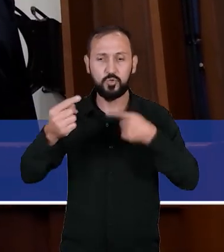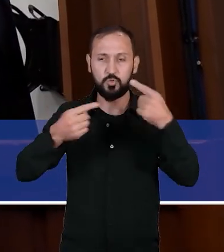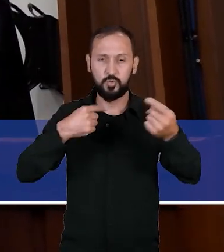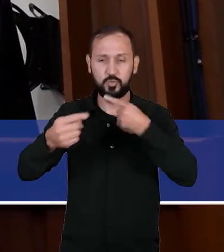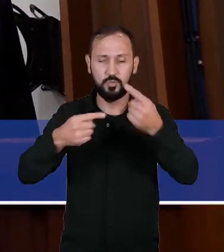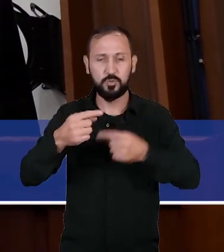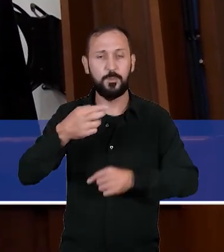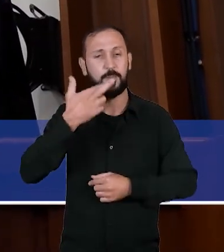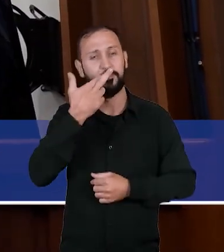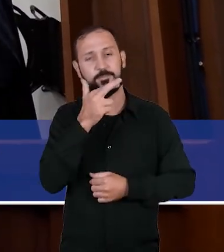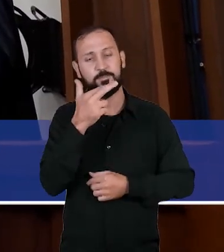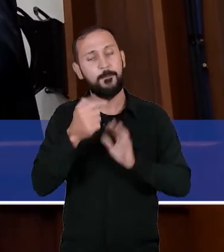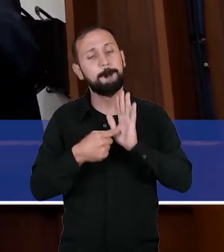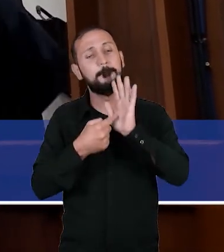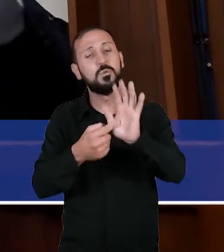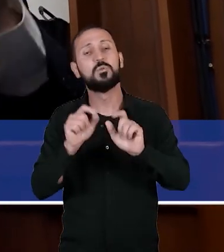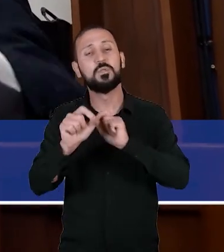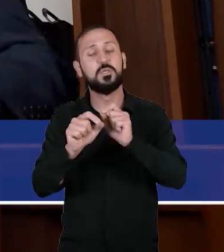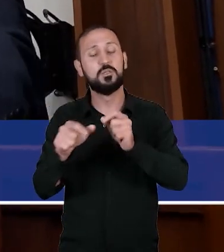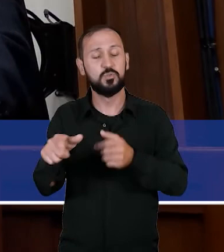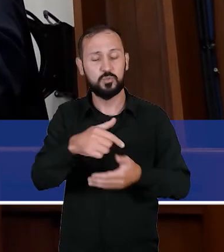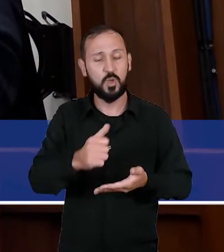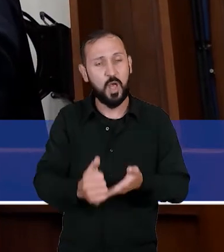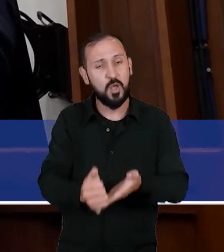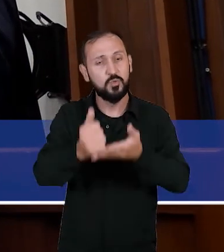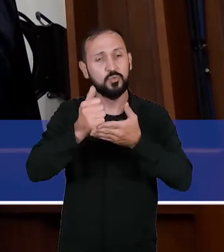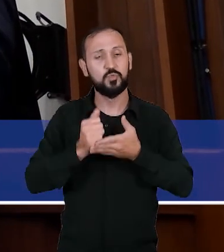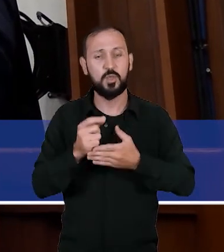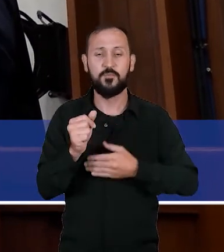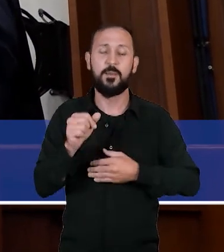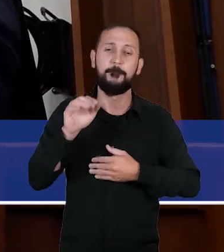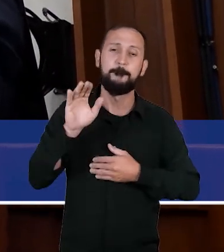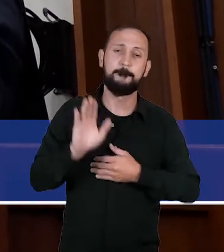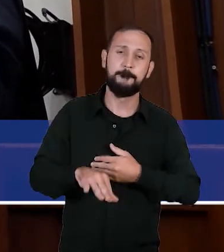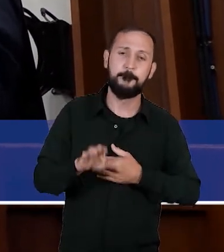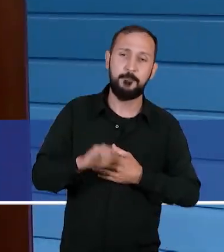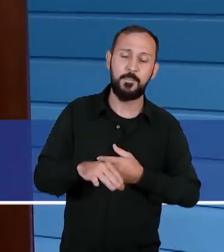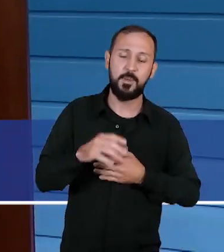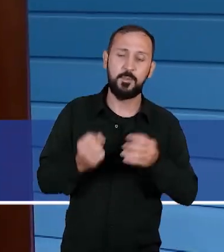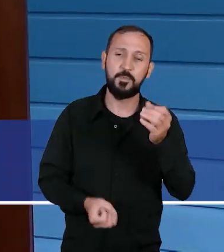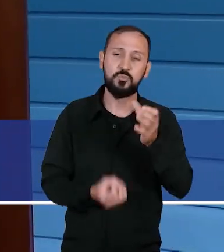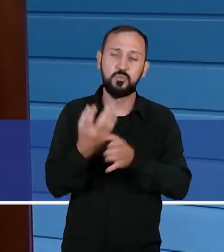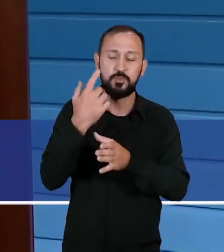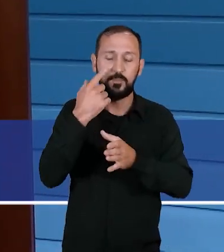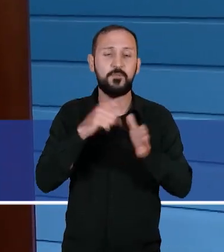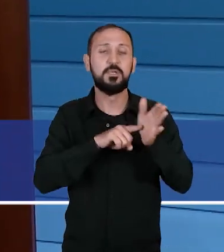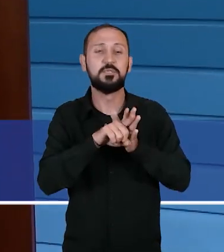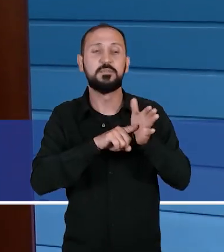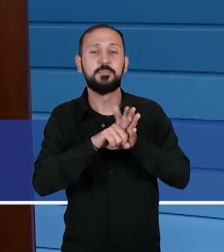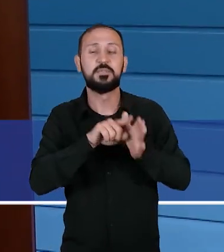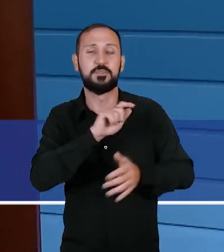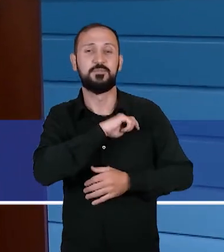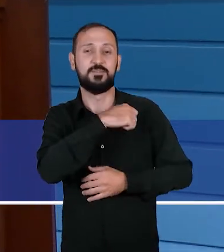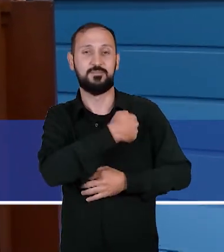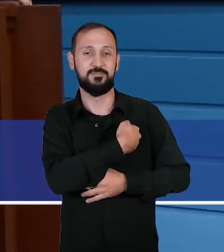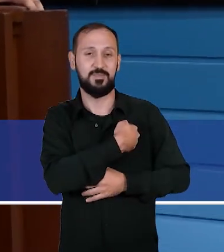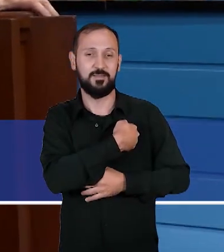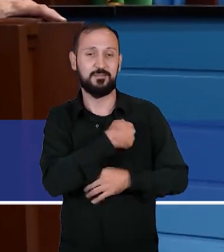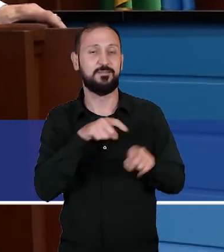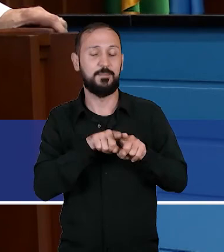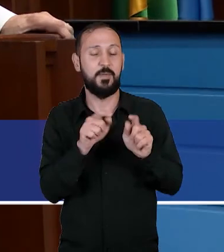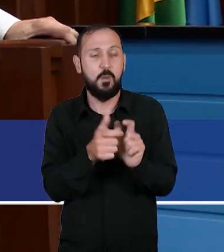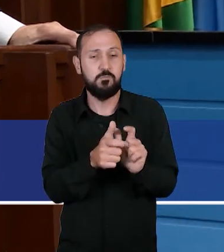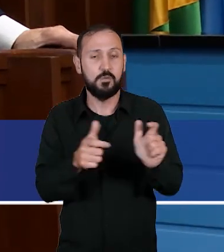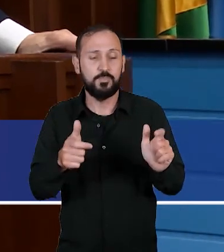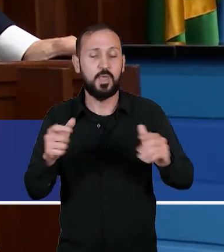por Renato Câmara, do MDB, destacando que a medida ajuda a diminuir custos da implantação do serviço de inspeção municipal, assim